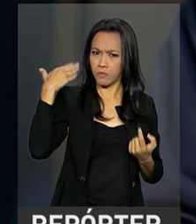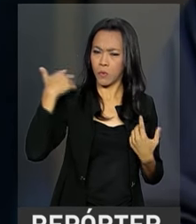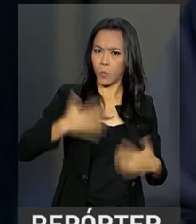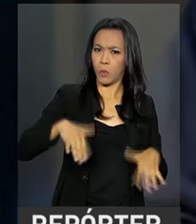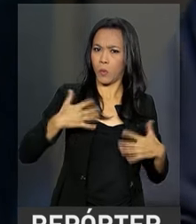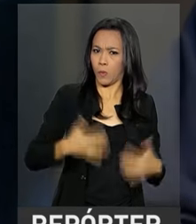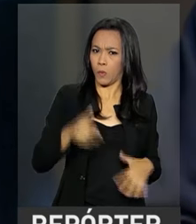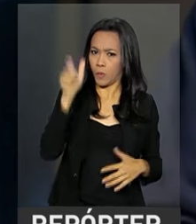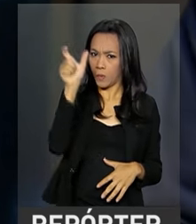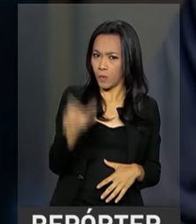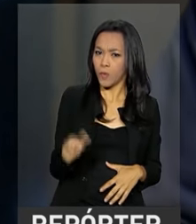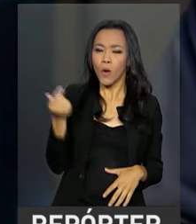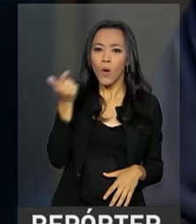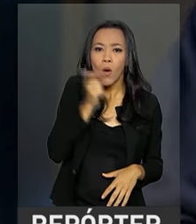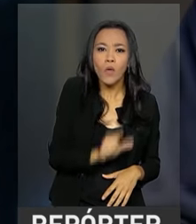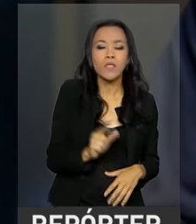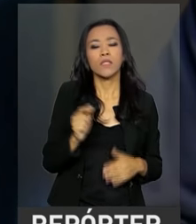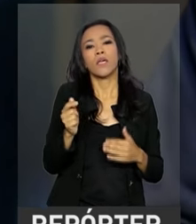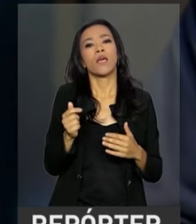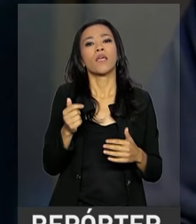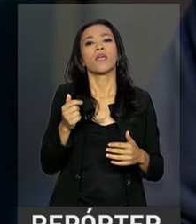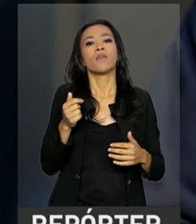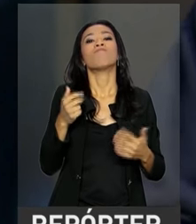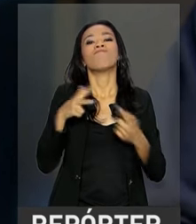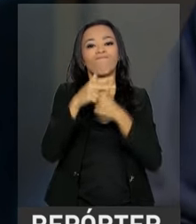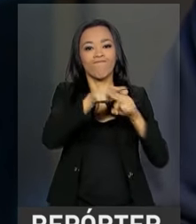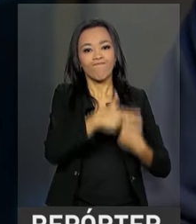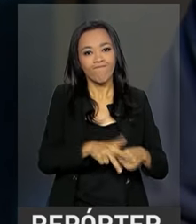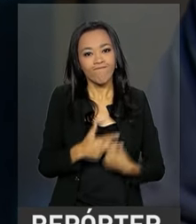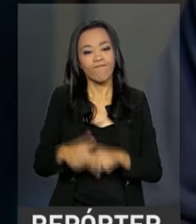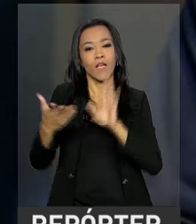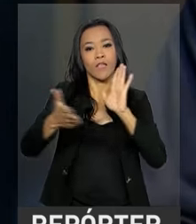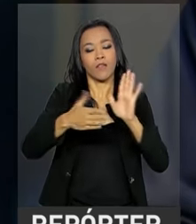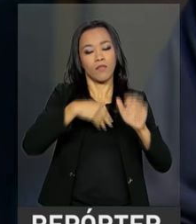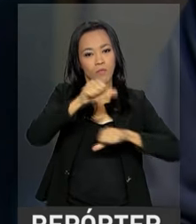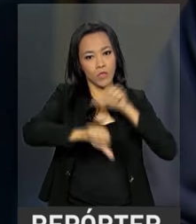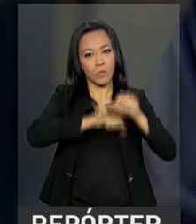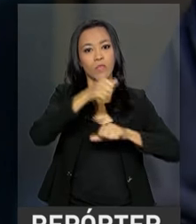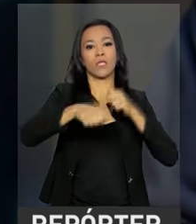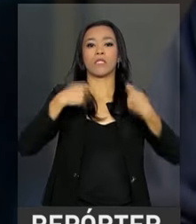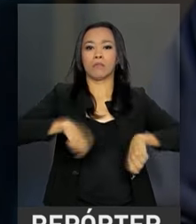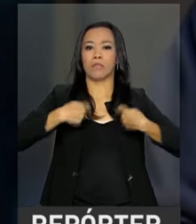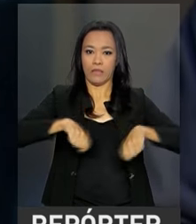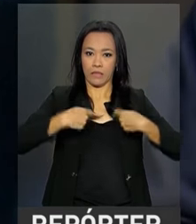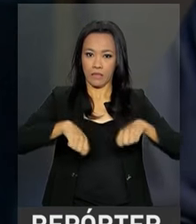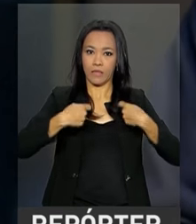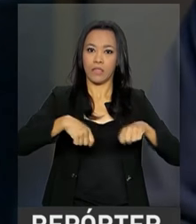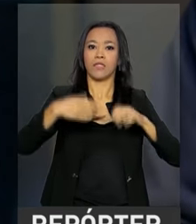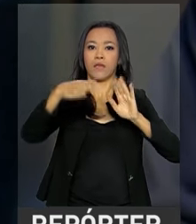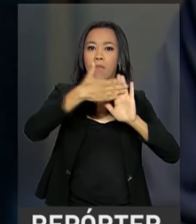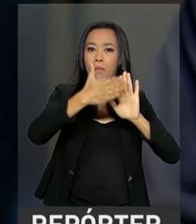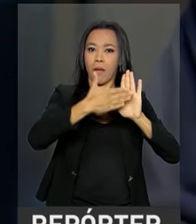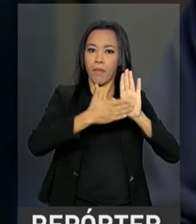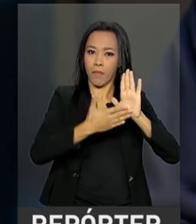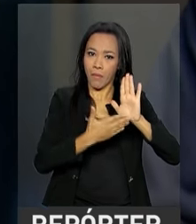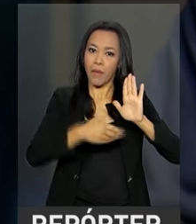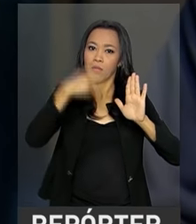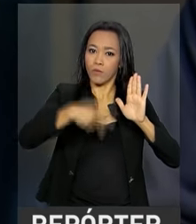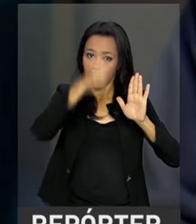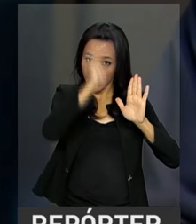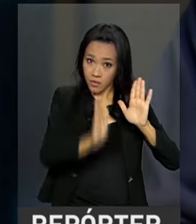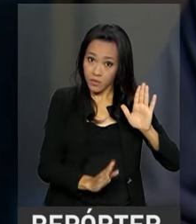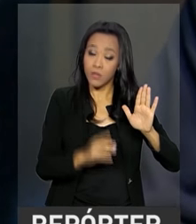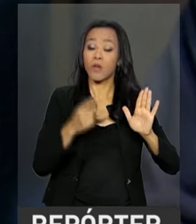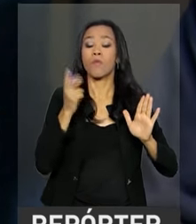poderá conduzir as reformas necessárias e indispensáveis e indispensáveis para a modernização